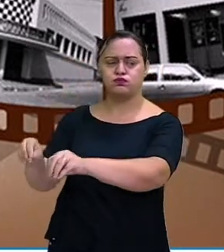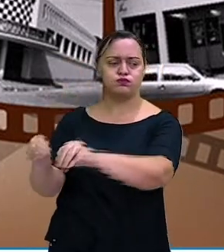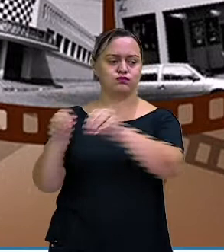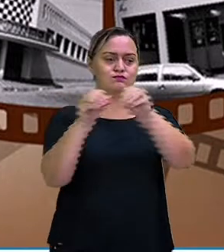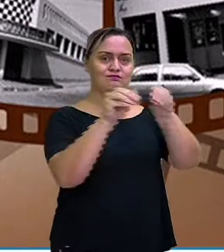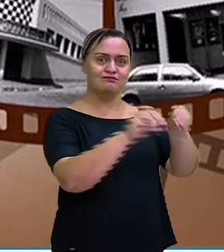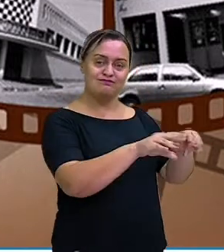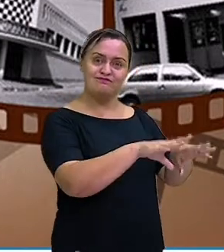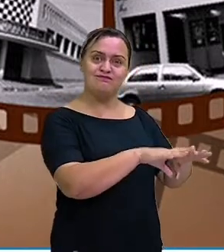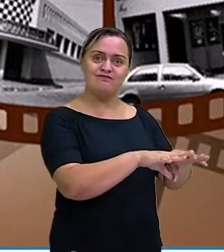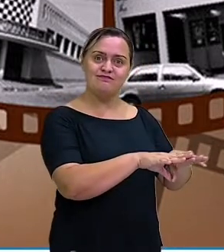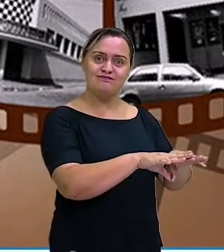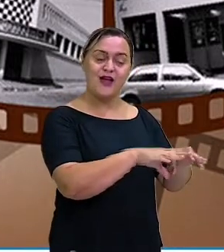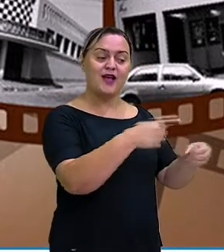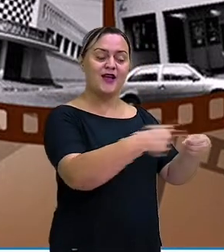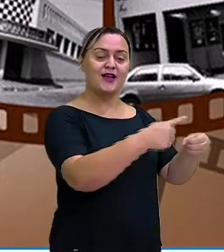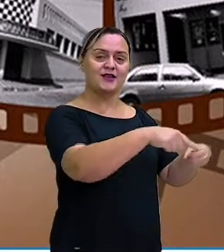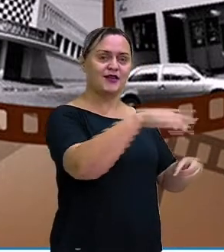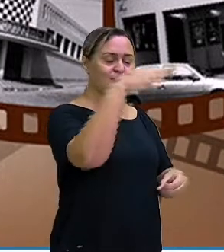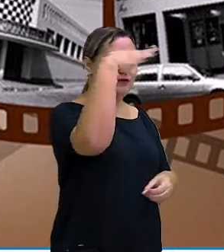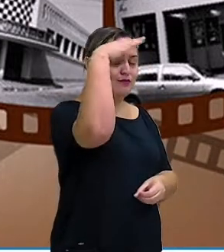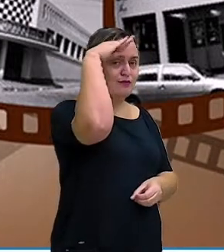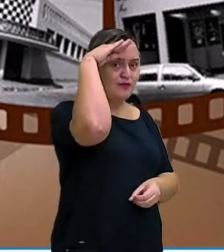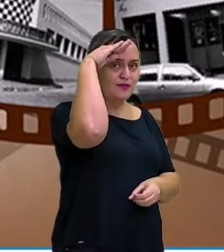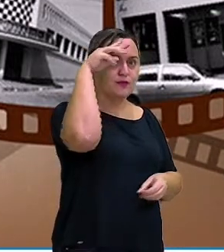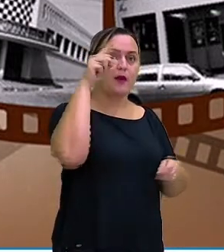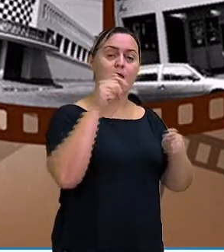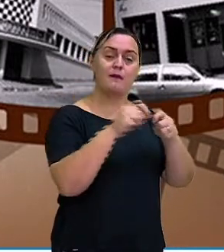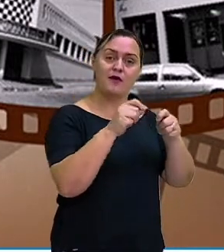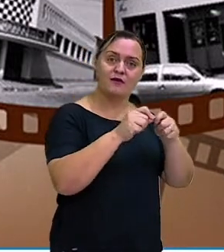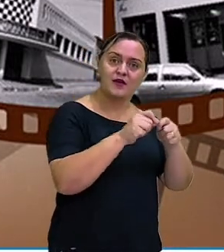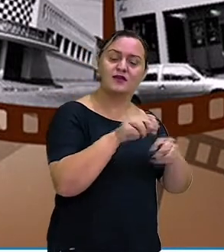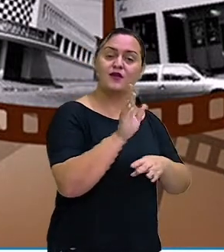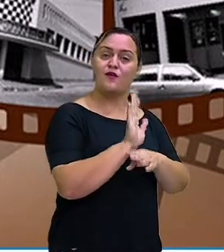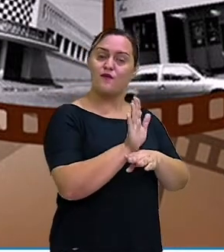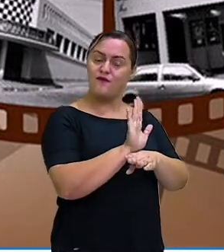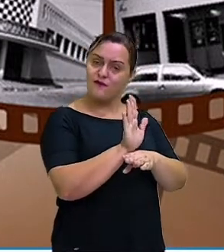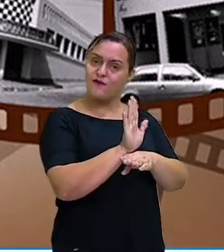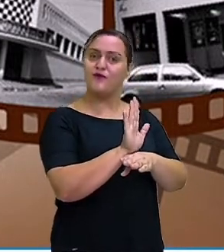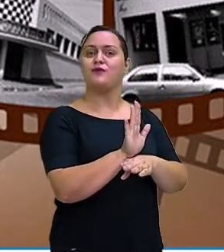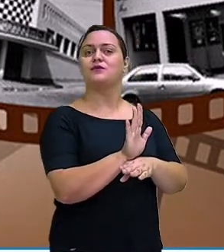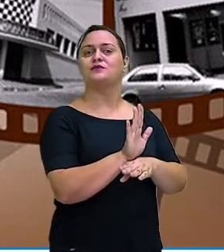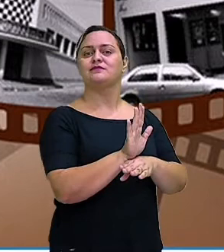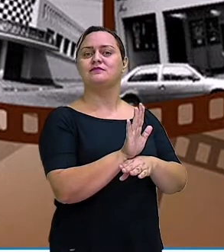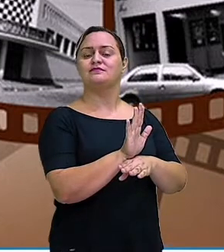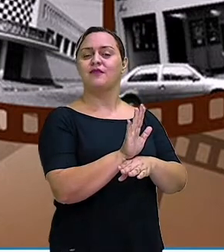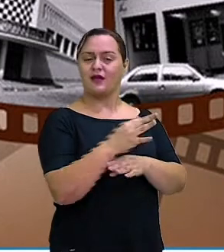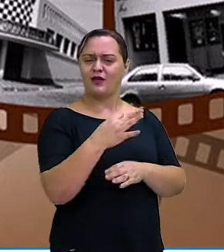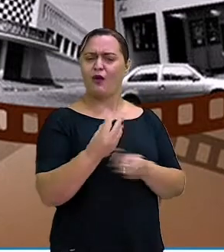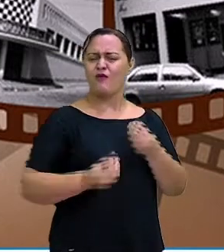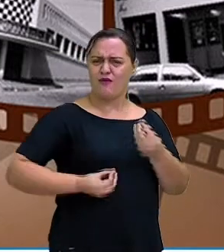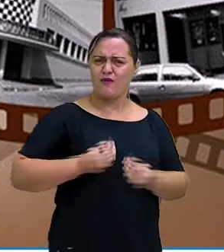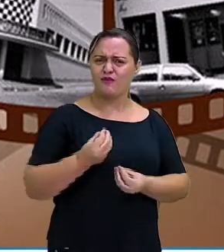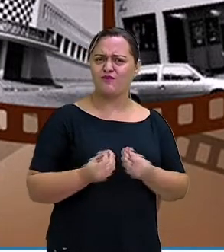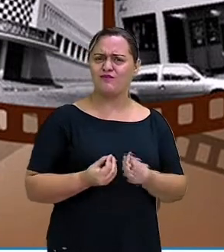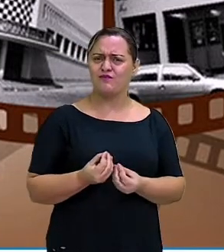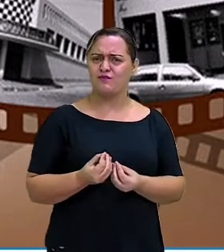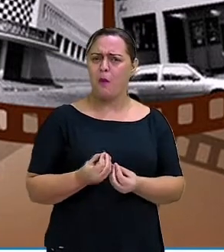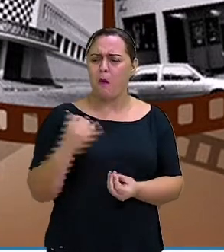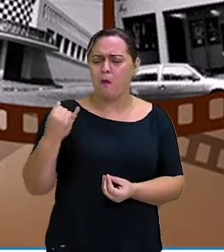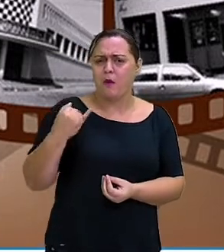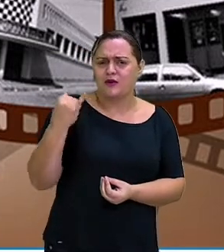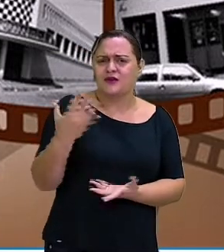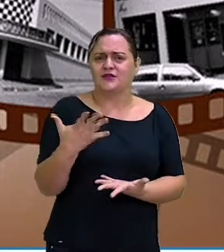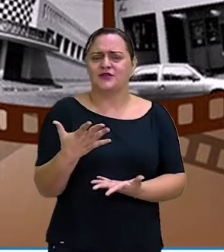aprender, valorizar, para ver as mudanças que hoje acontecem, como que elas foram importantes para esse processo.